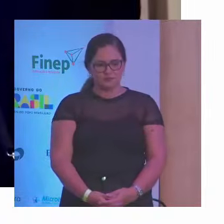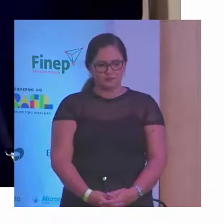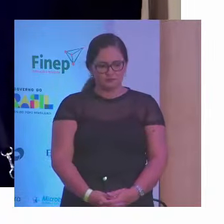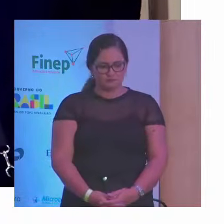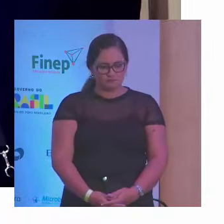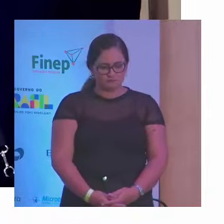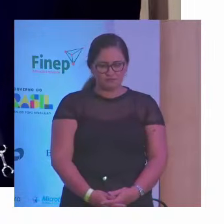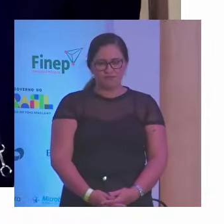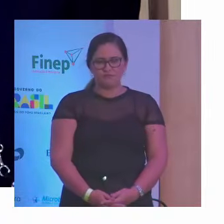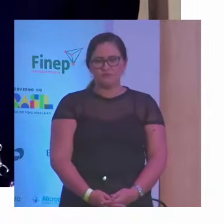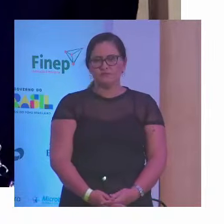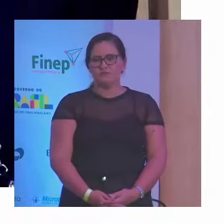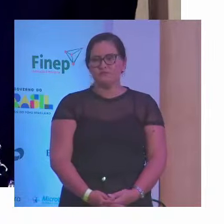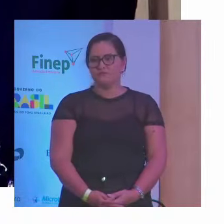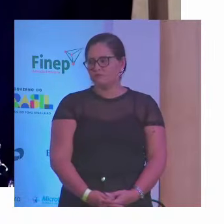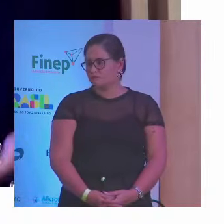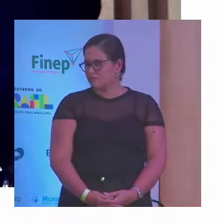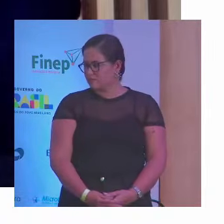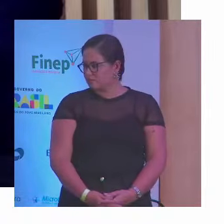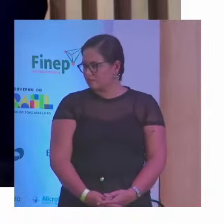Está contigo.